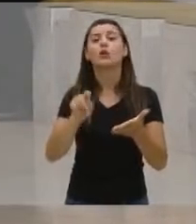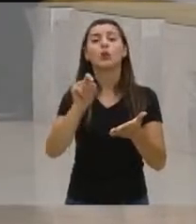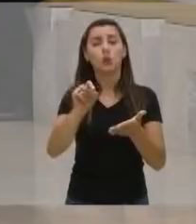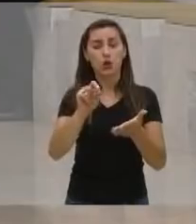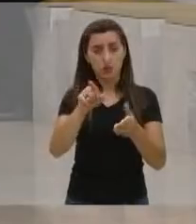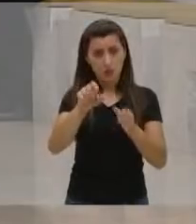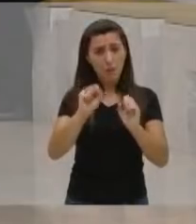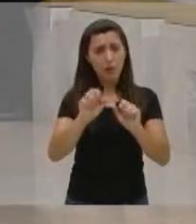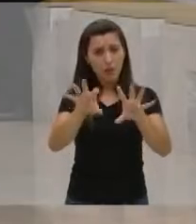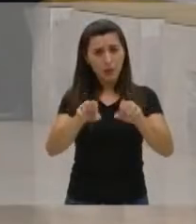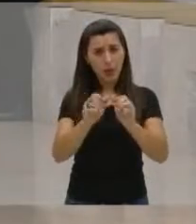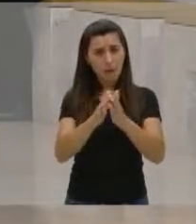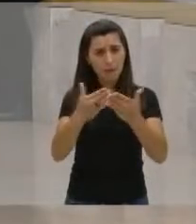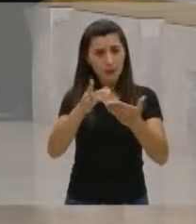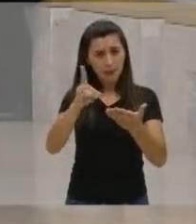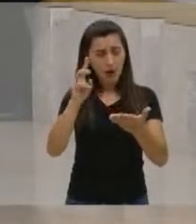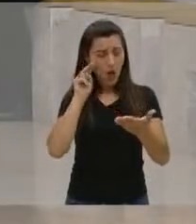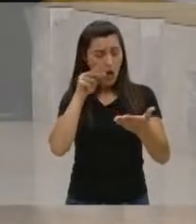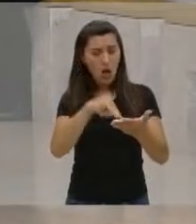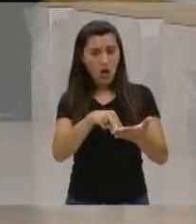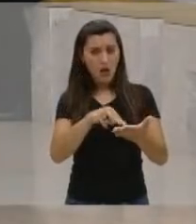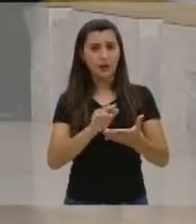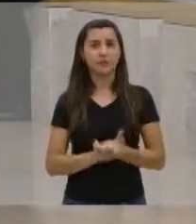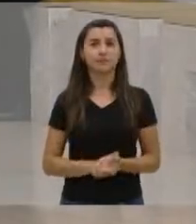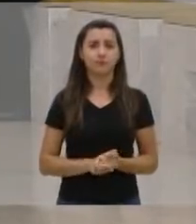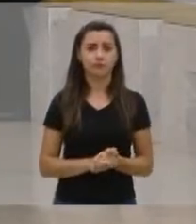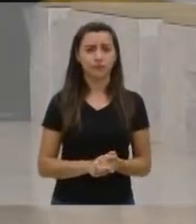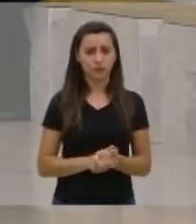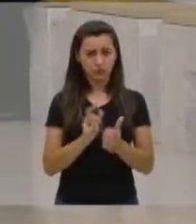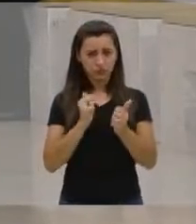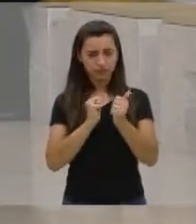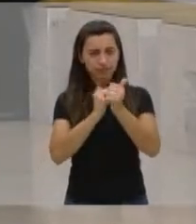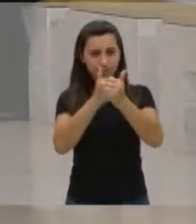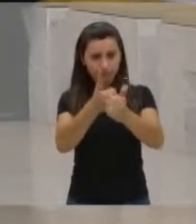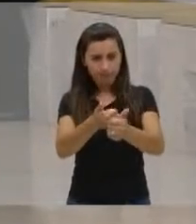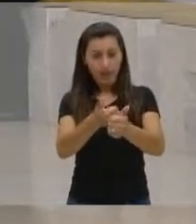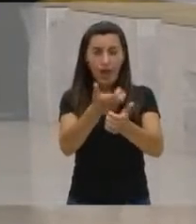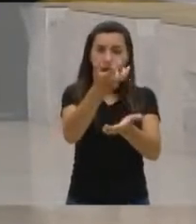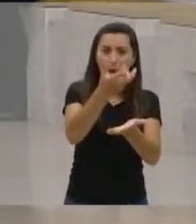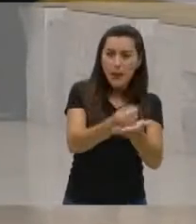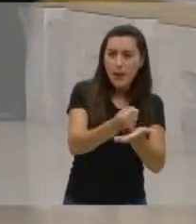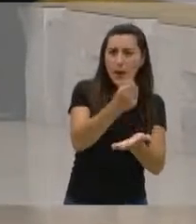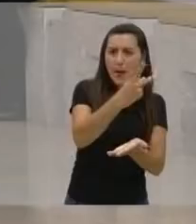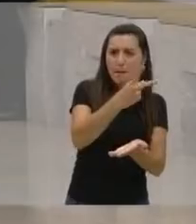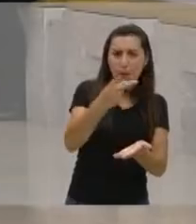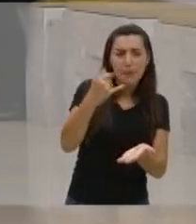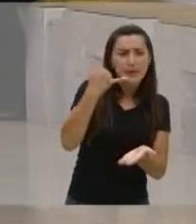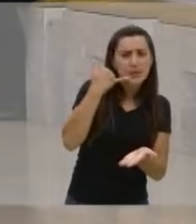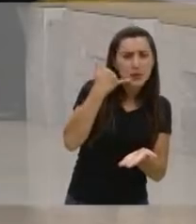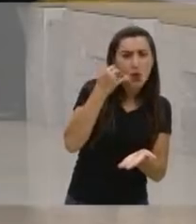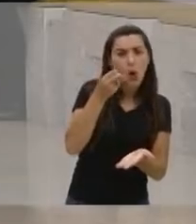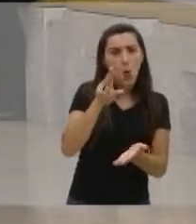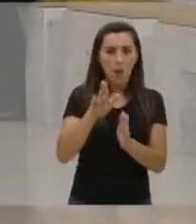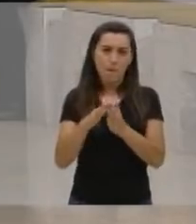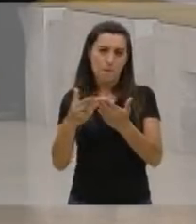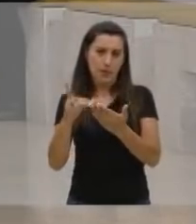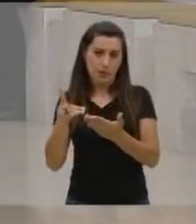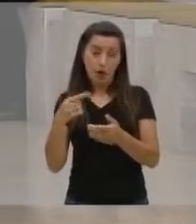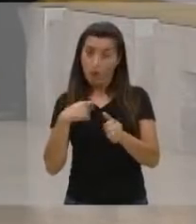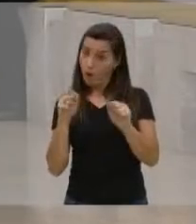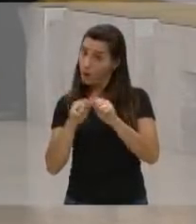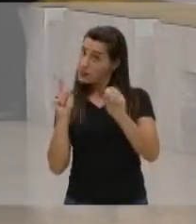profeta Jeremias. Mas compreendamos essa leitura. Acompanhe comigo o raciocínio, por favor. Pode ser que eu faça uma